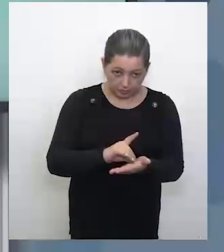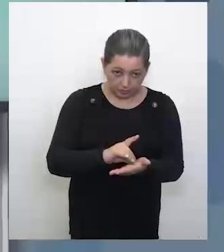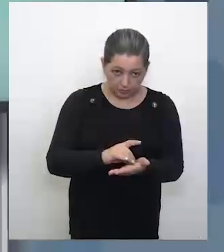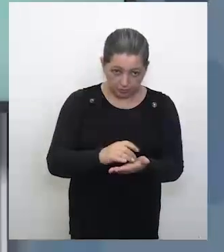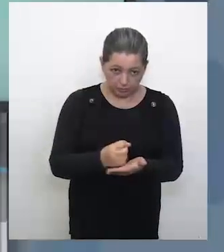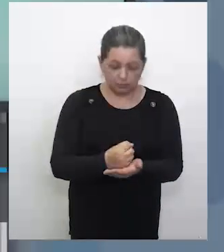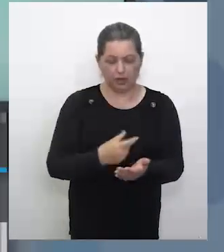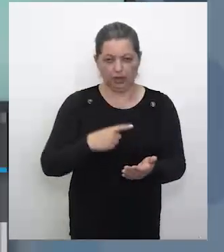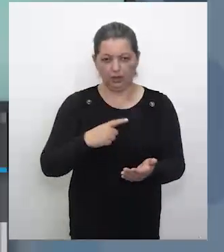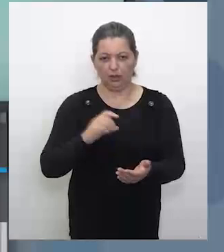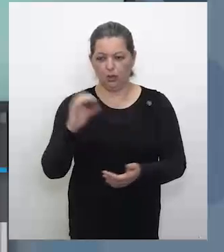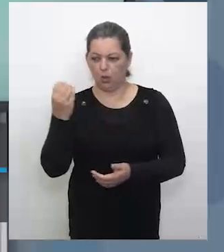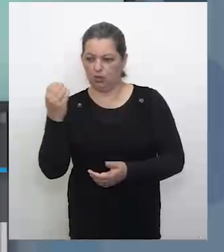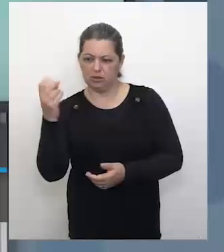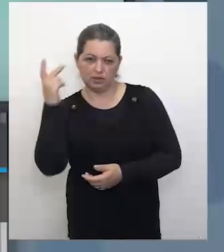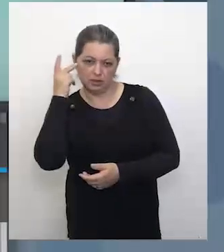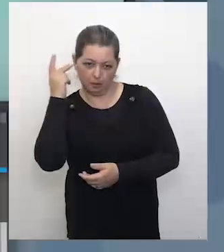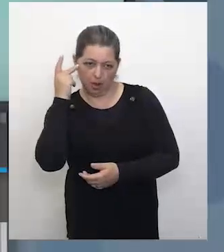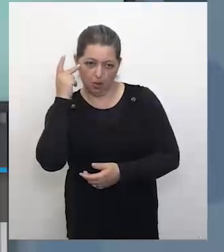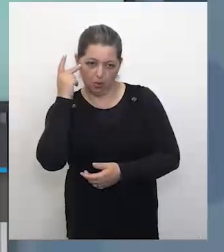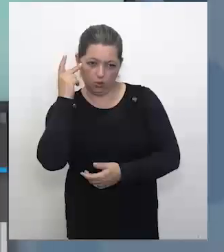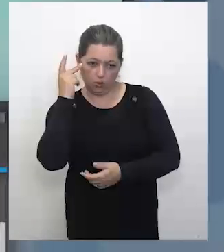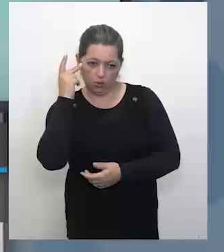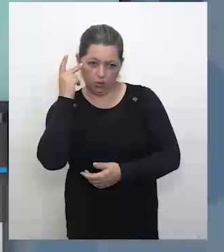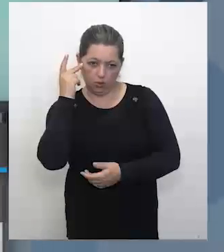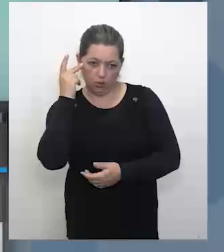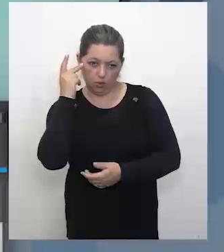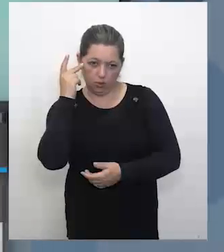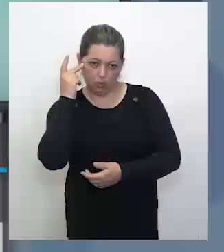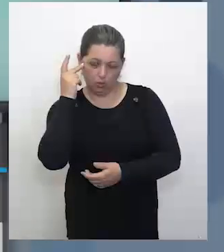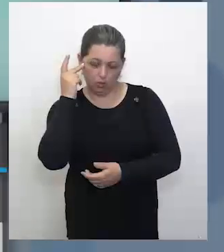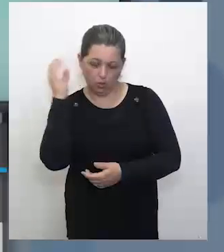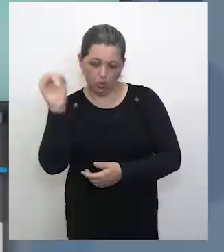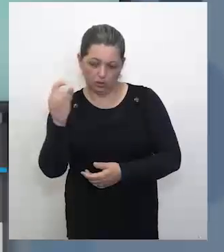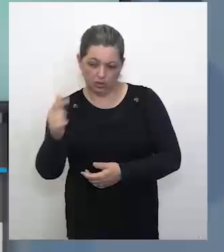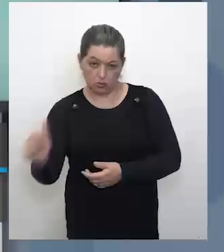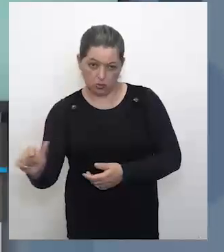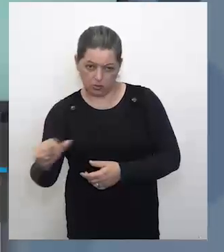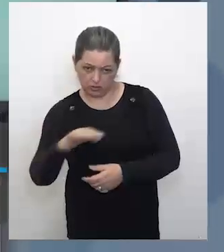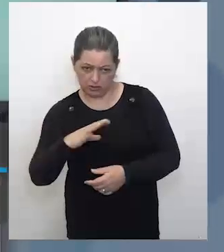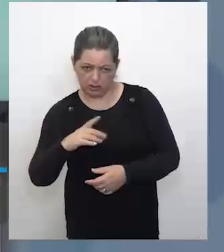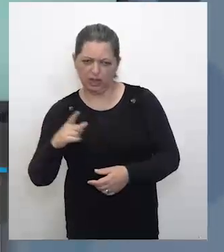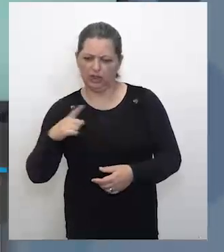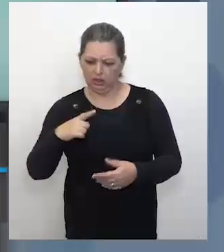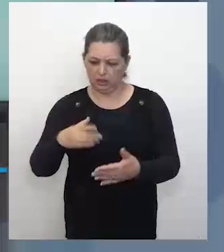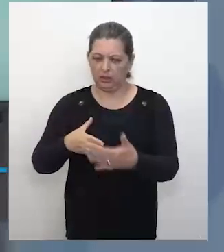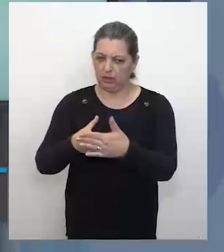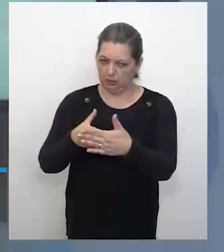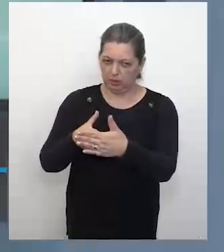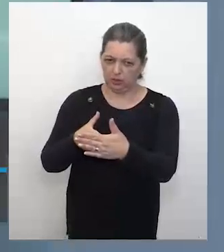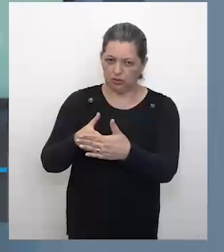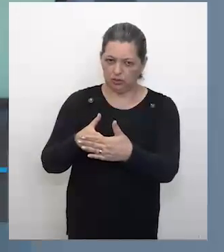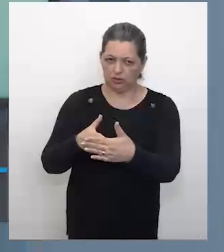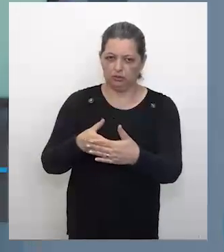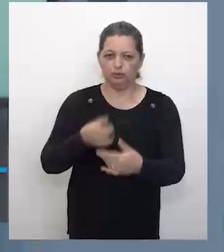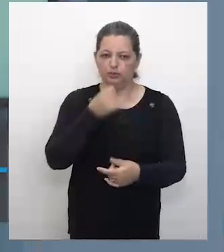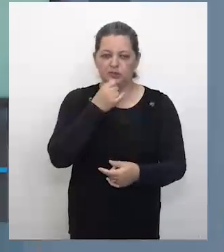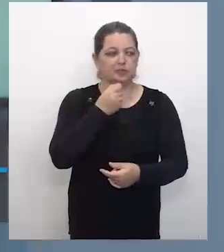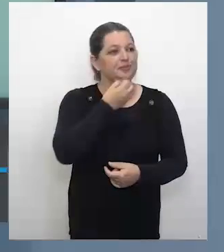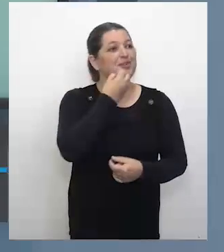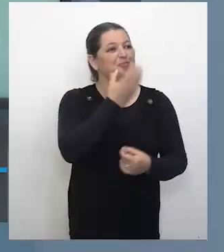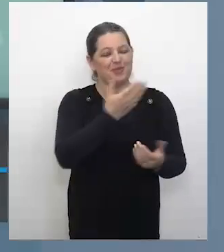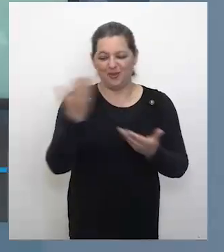Osasco e São Paulo. É outra cidade, tá? Mas existe um limite que fala, bem-vindo a